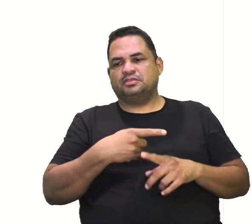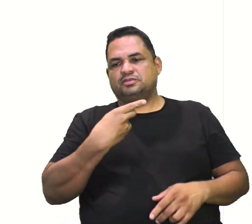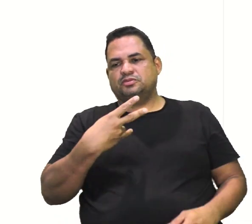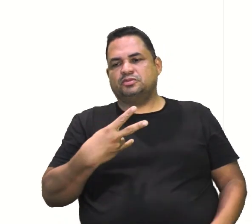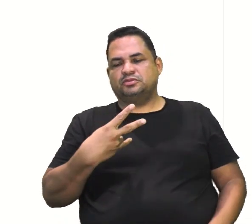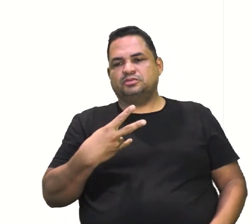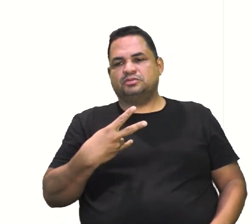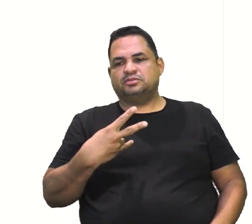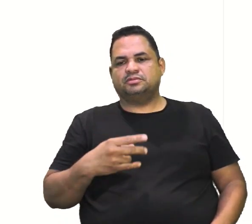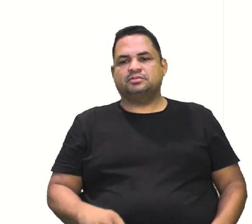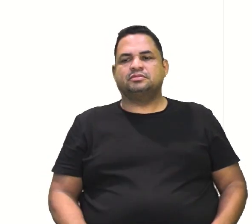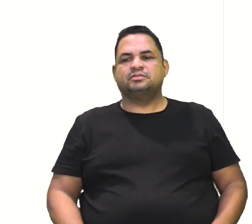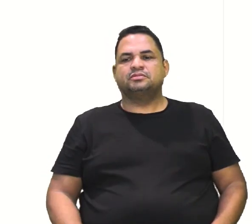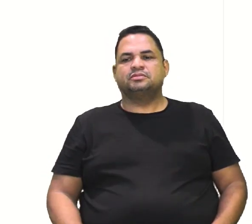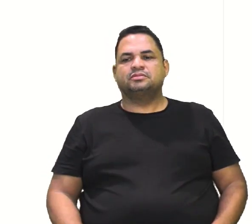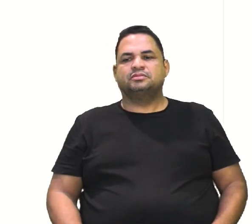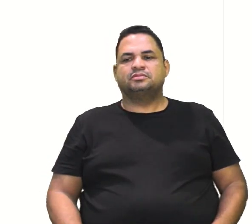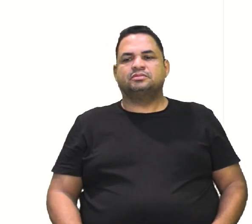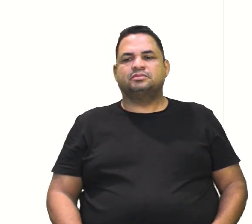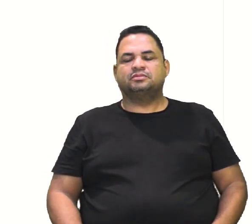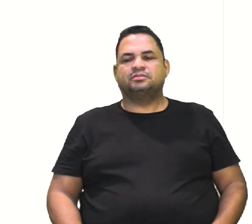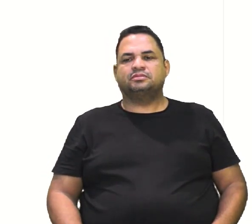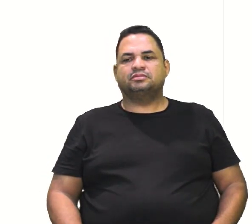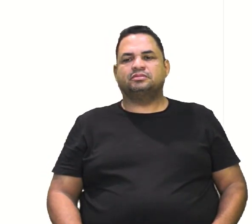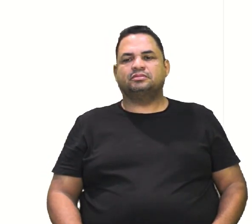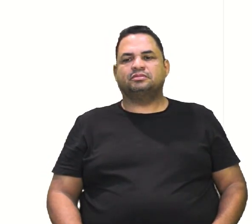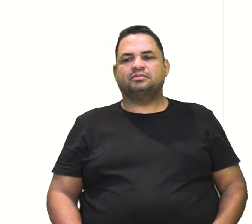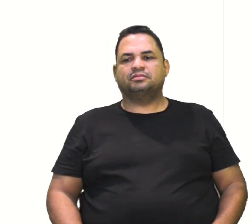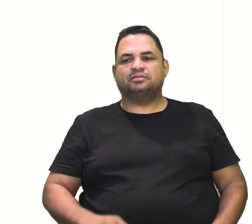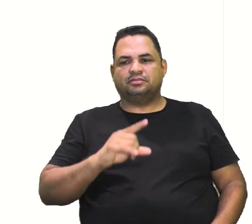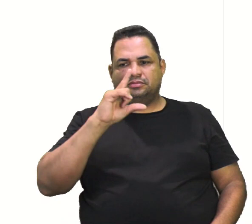Mais 2. Mais 2. Então, essa é a